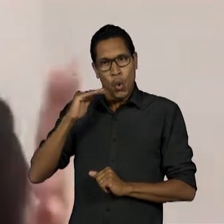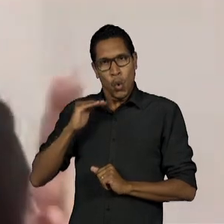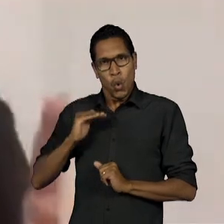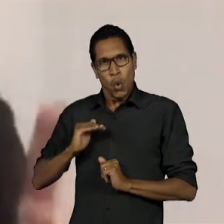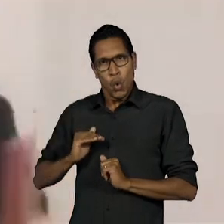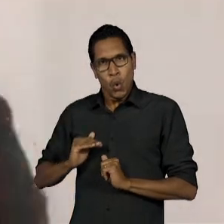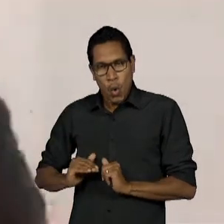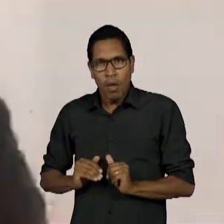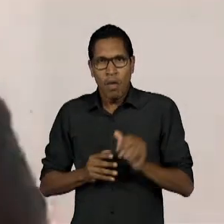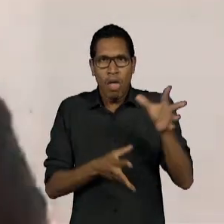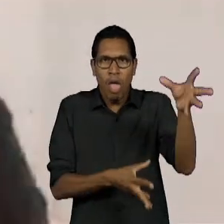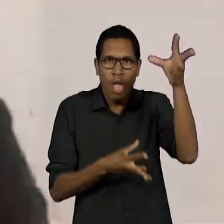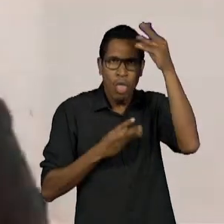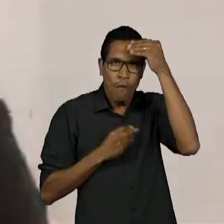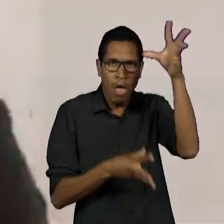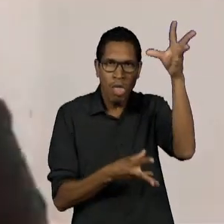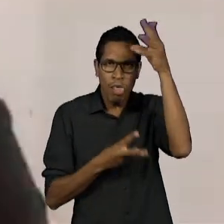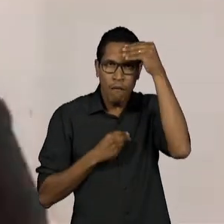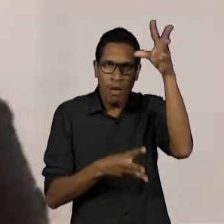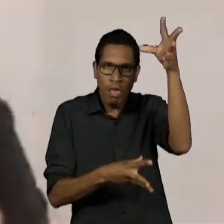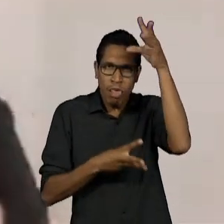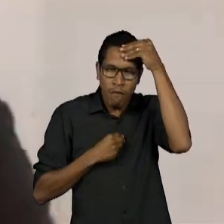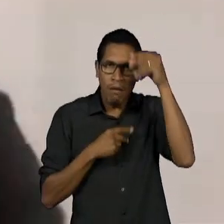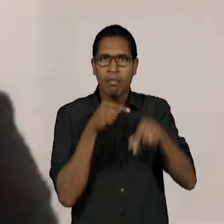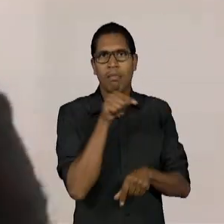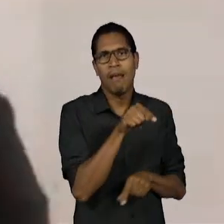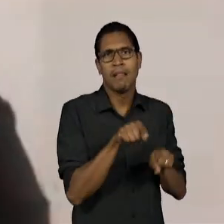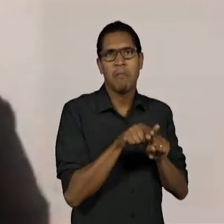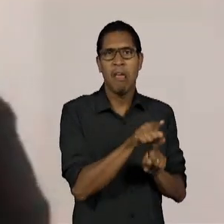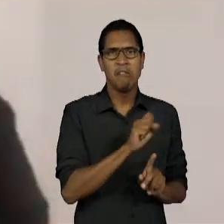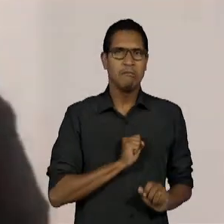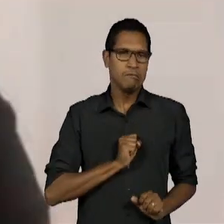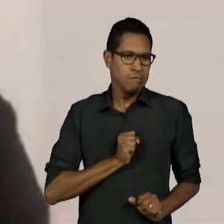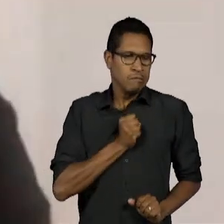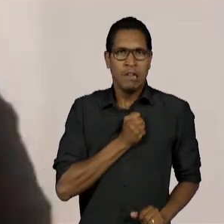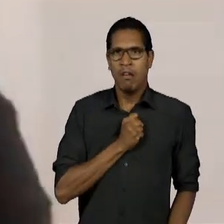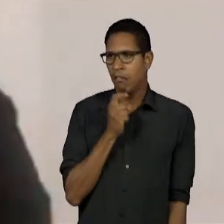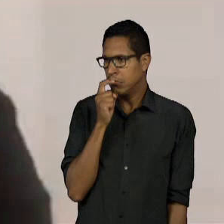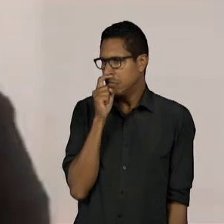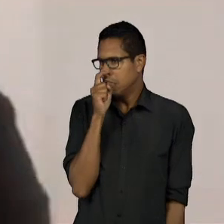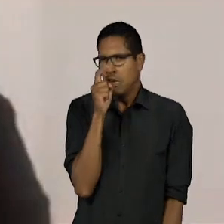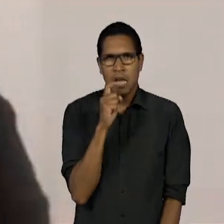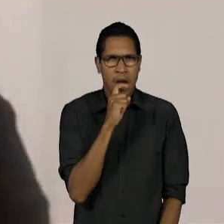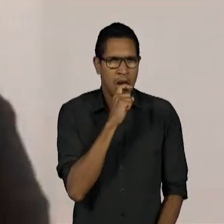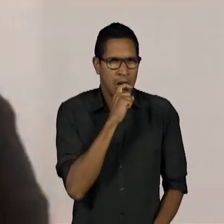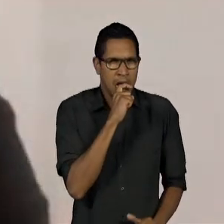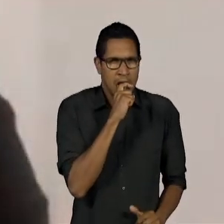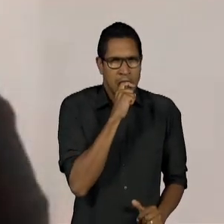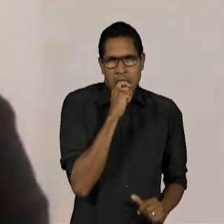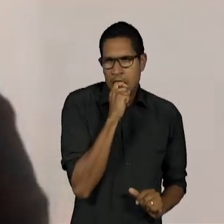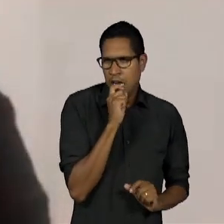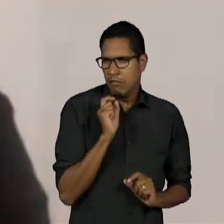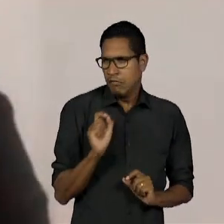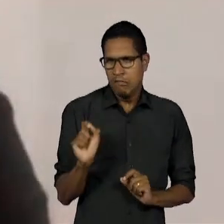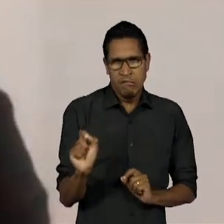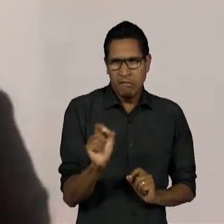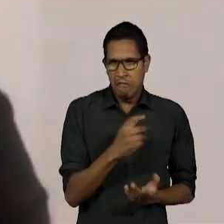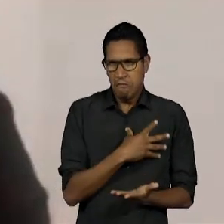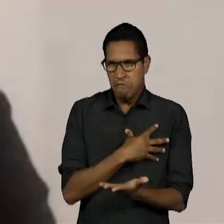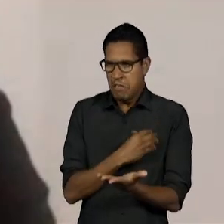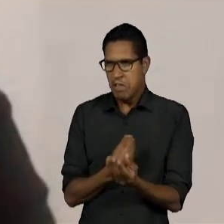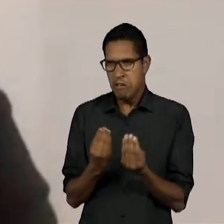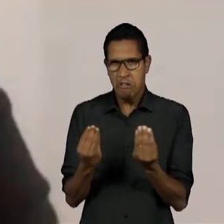o mundo. Ela era uma mulher que tinha inveja das filhas. Ela era uma mulher